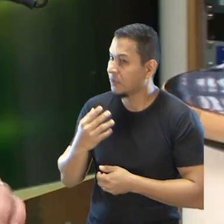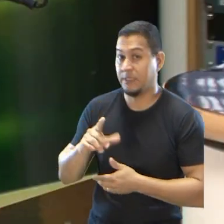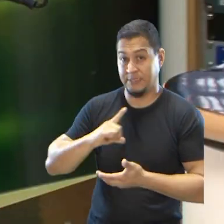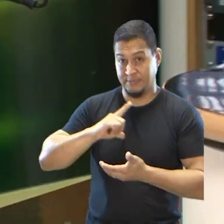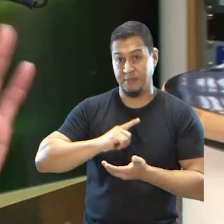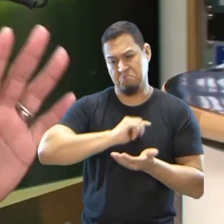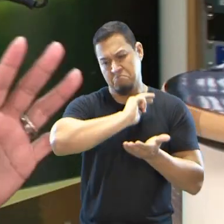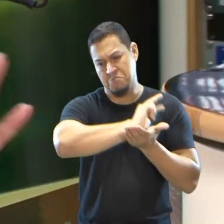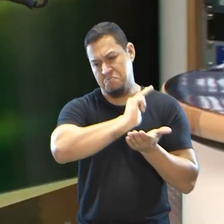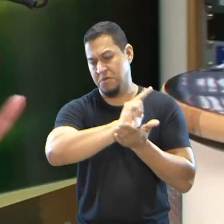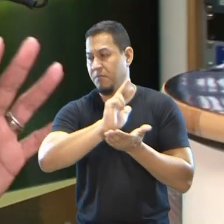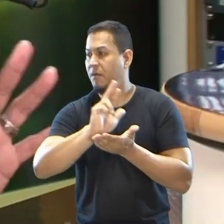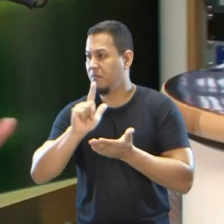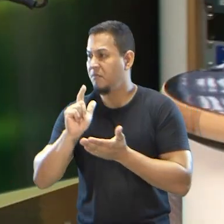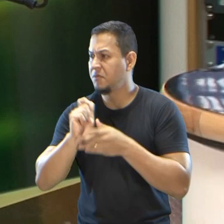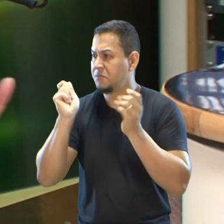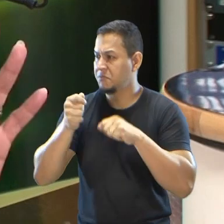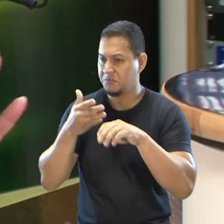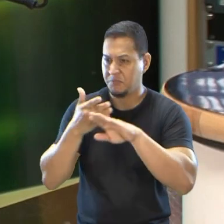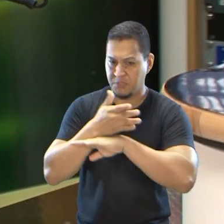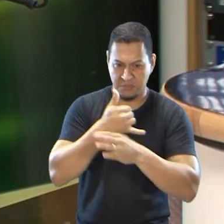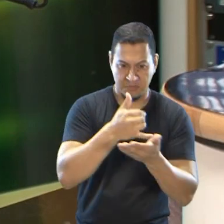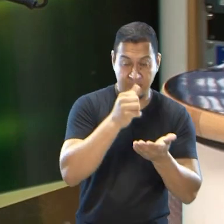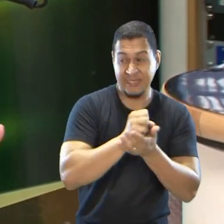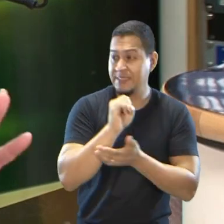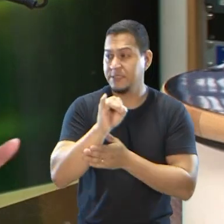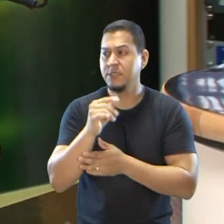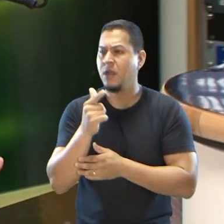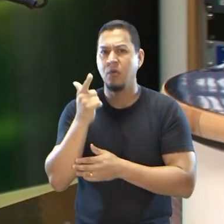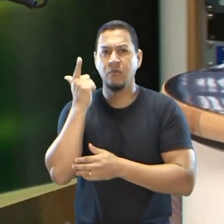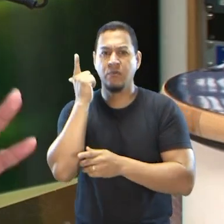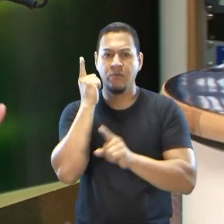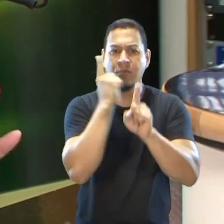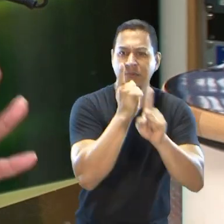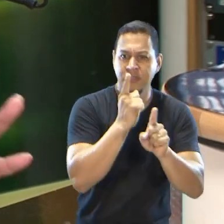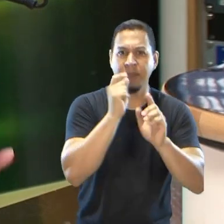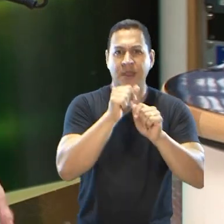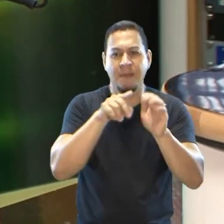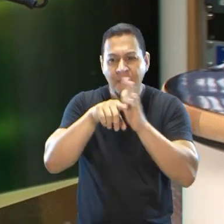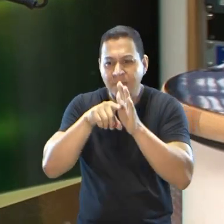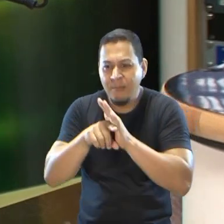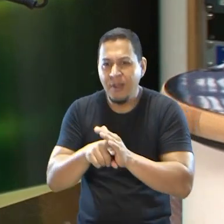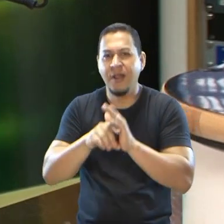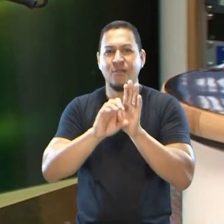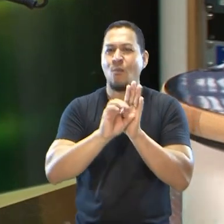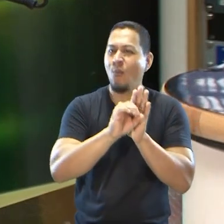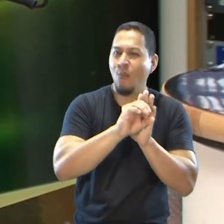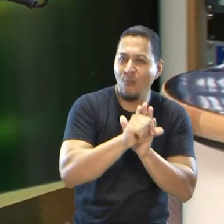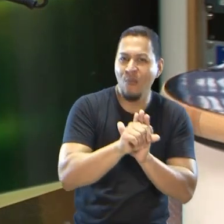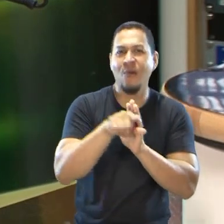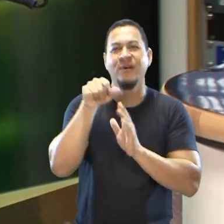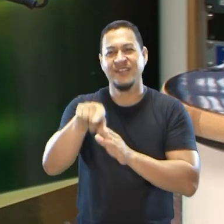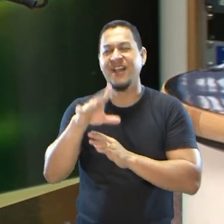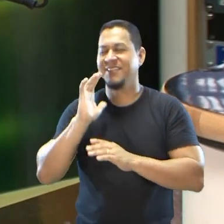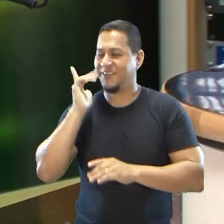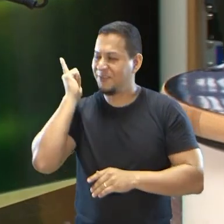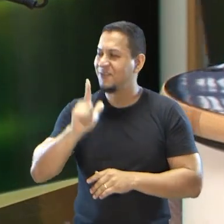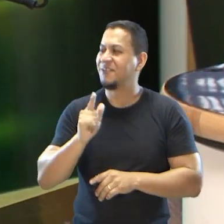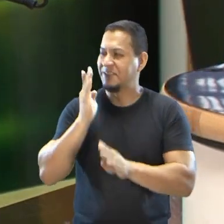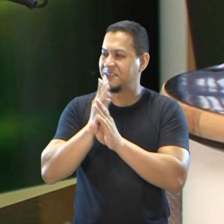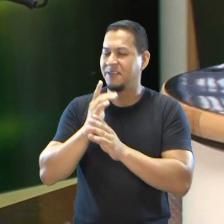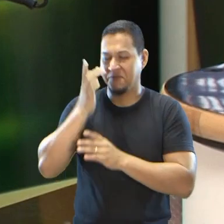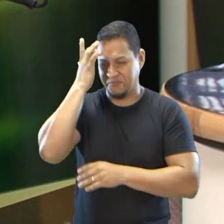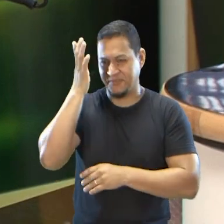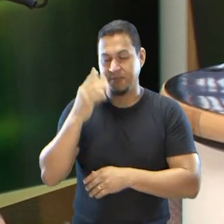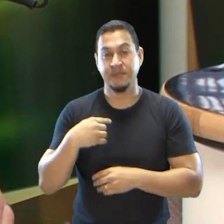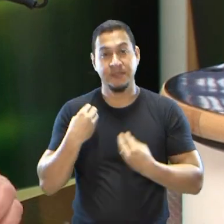bom. Então, tem vários meios aí também. Sim. Se não conseguir encontrar, vai lá no buscador e coloca terceira jornada de saúde e biodiversidade que